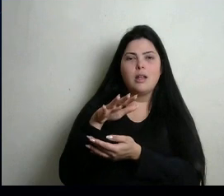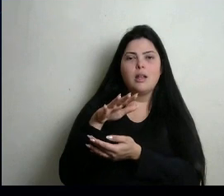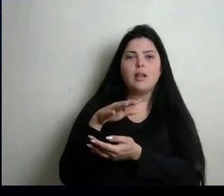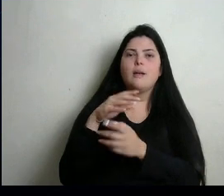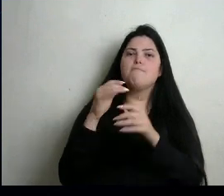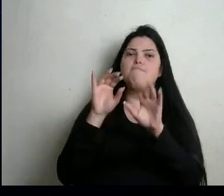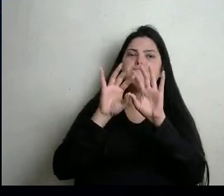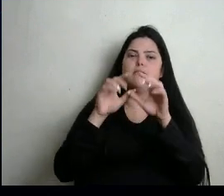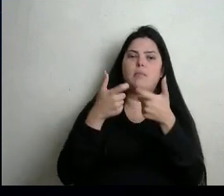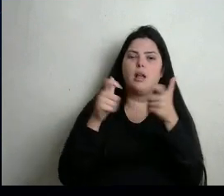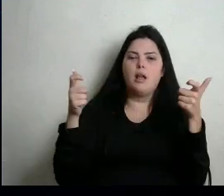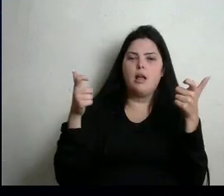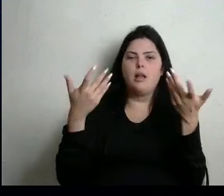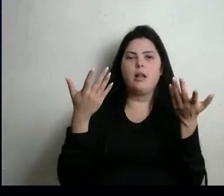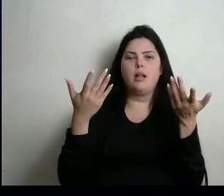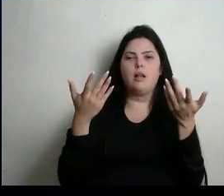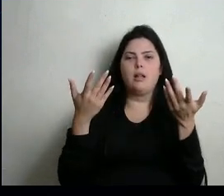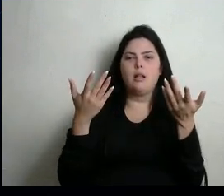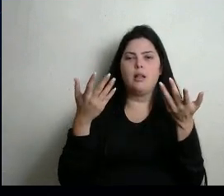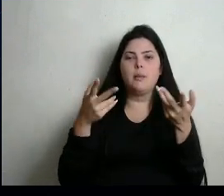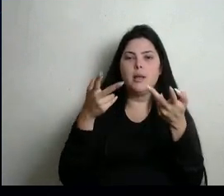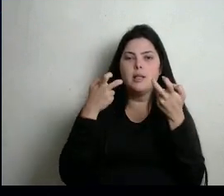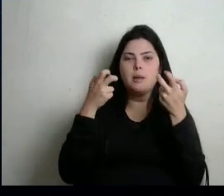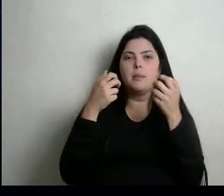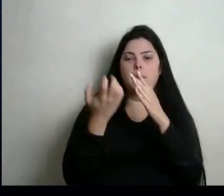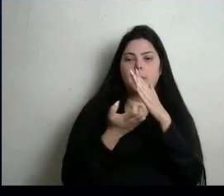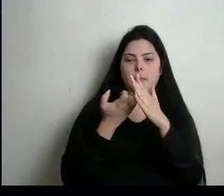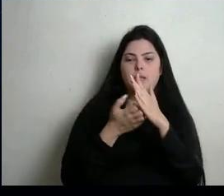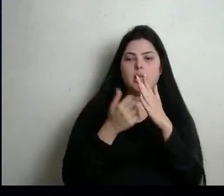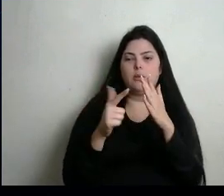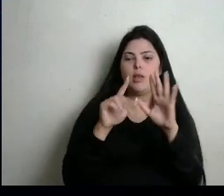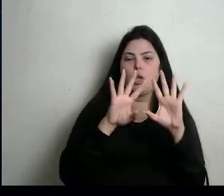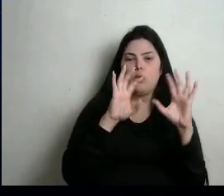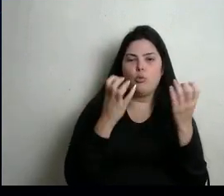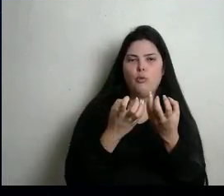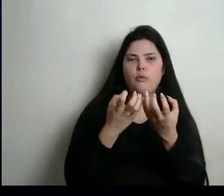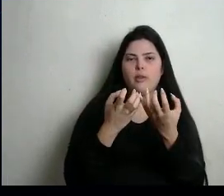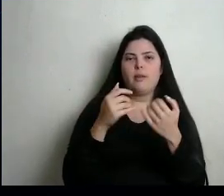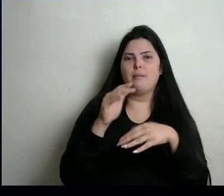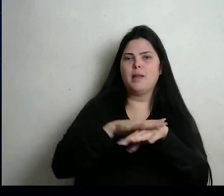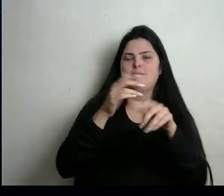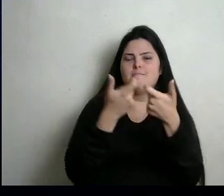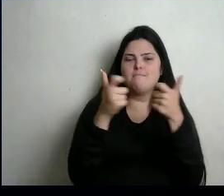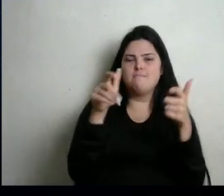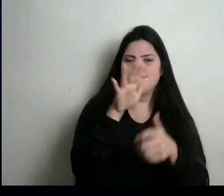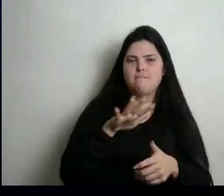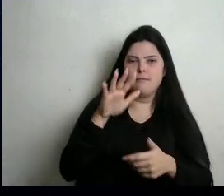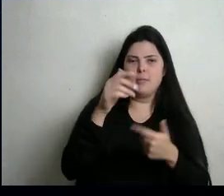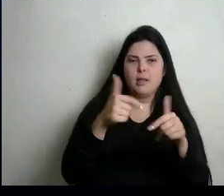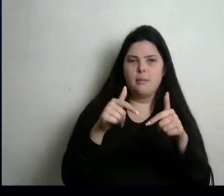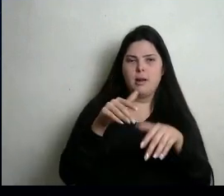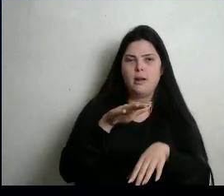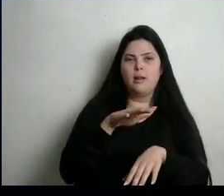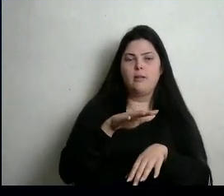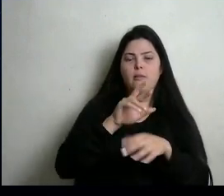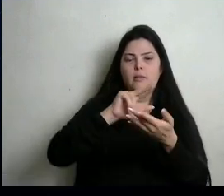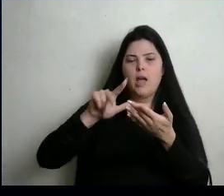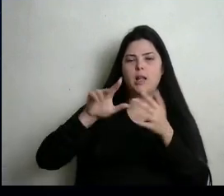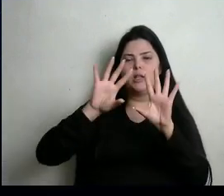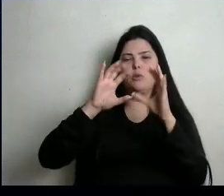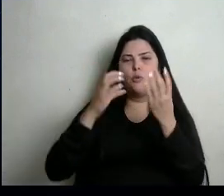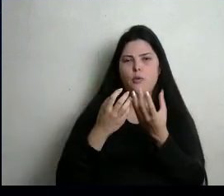né? E dentro das organizações que não são de nuvem, acaba sendo mais ainda, porque trabalha com mais de uma nuvem normalmente, né? Os